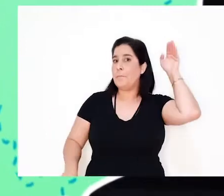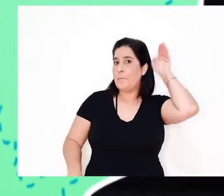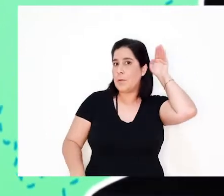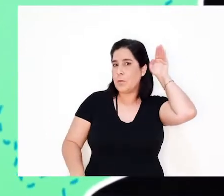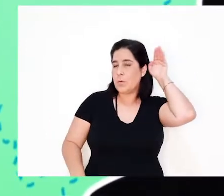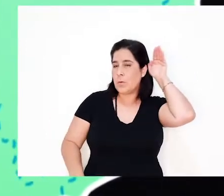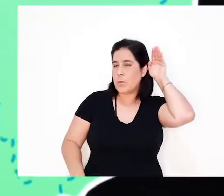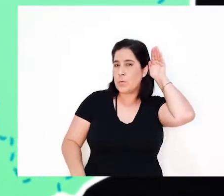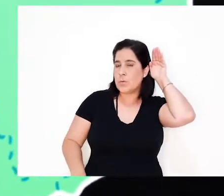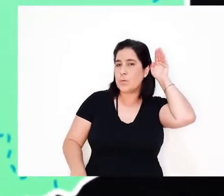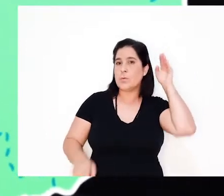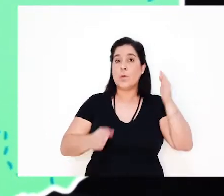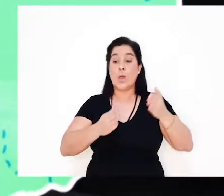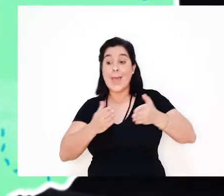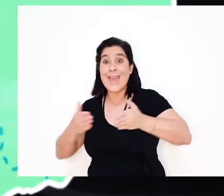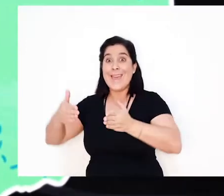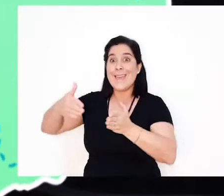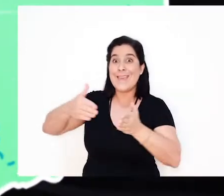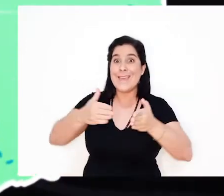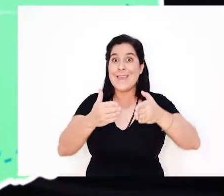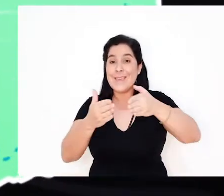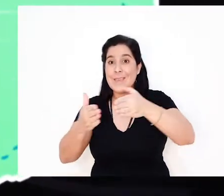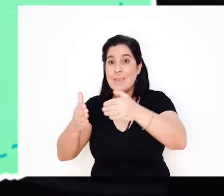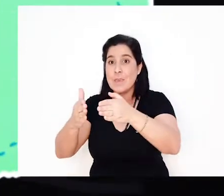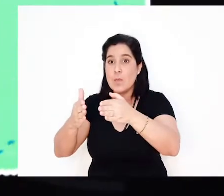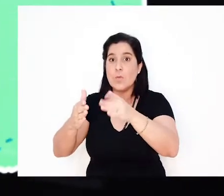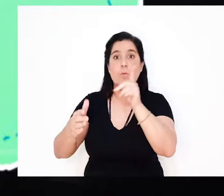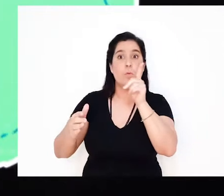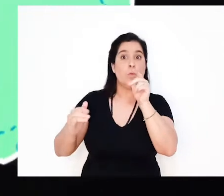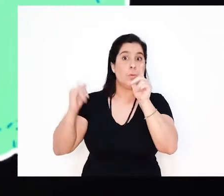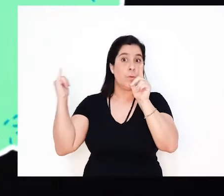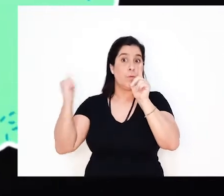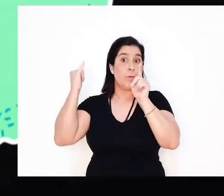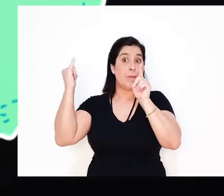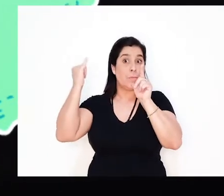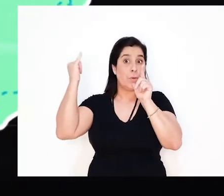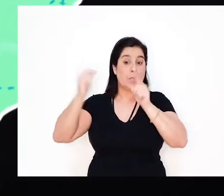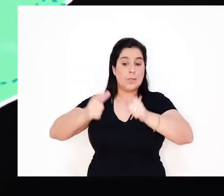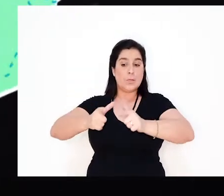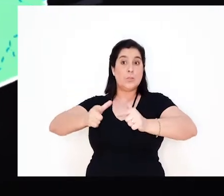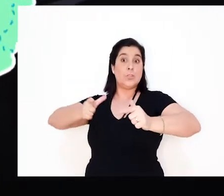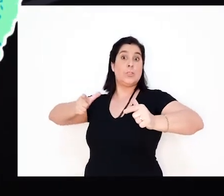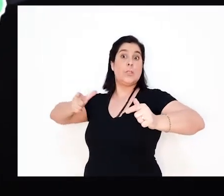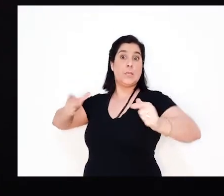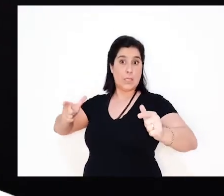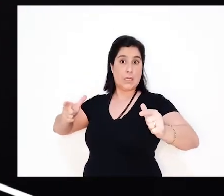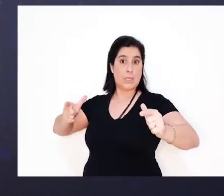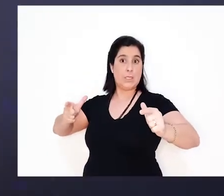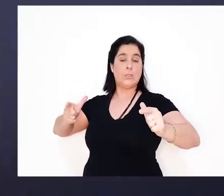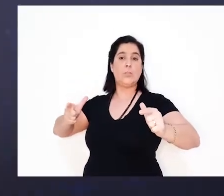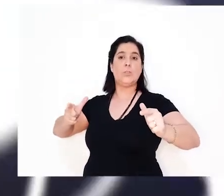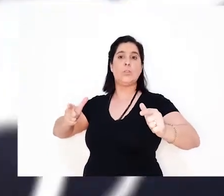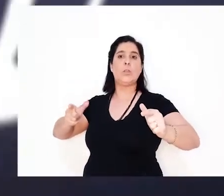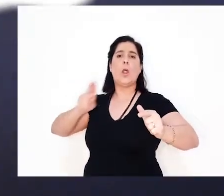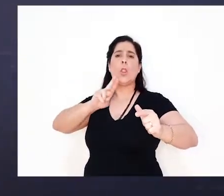Telespires são alguns dos importantes rios que nos conectam ao maior rio do planeta em extensão e volume de água, o Rio